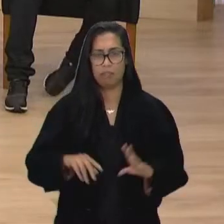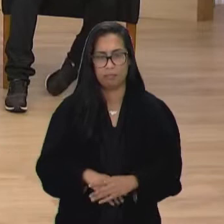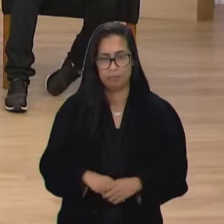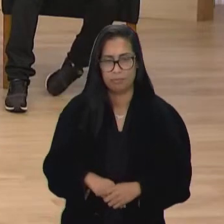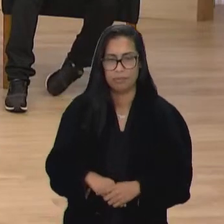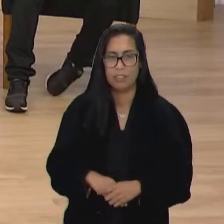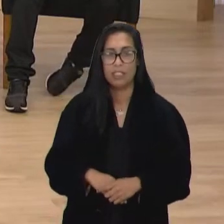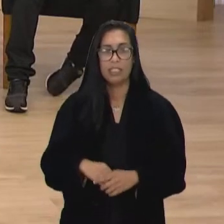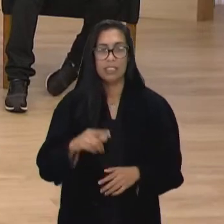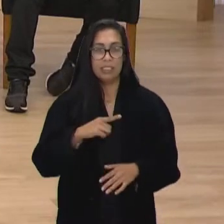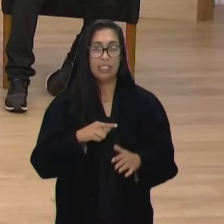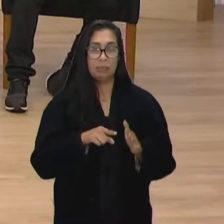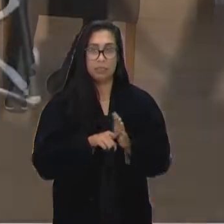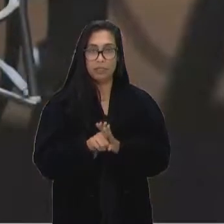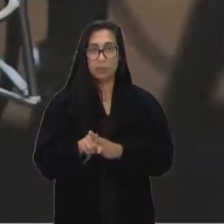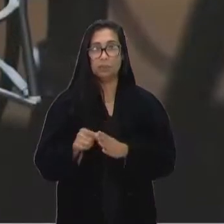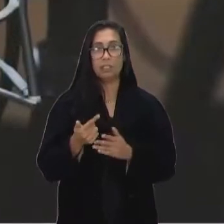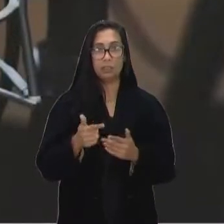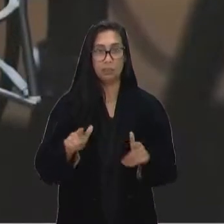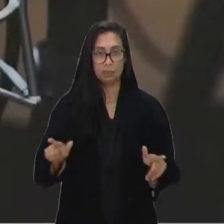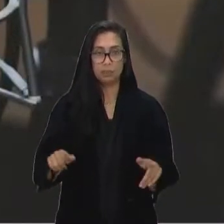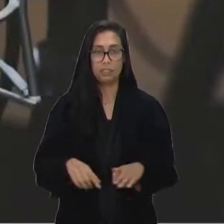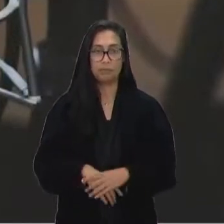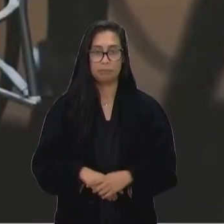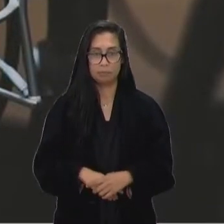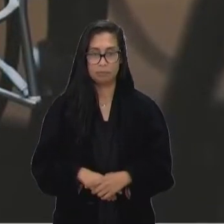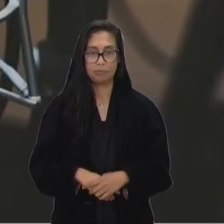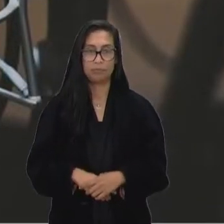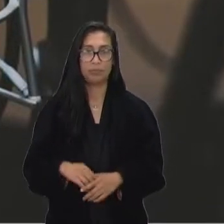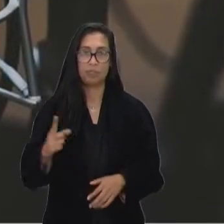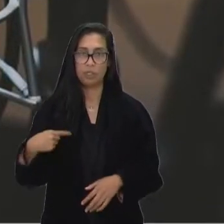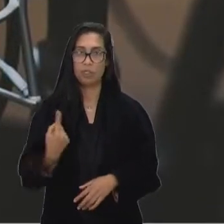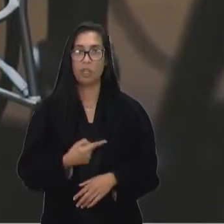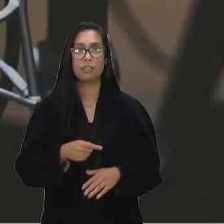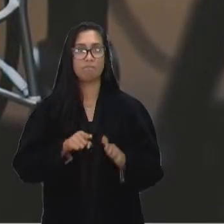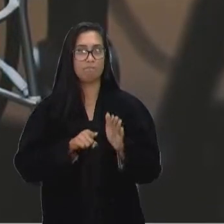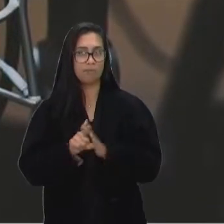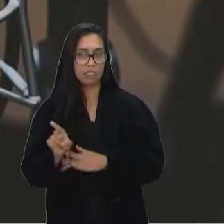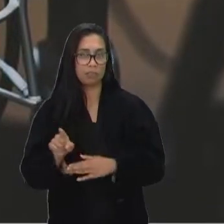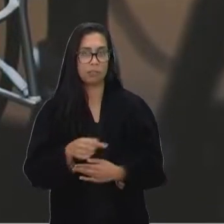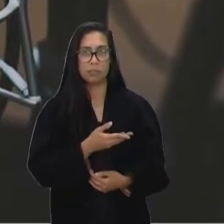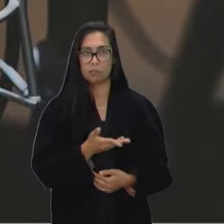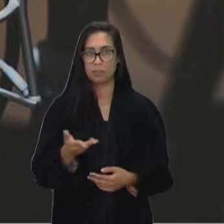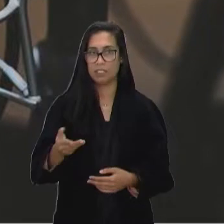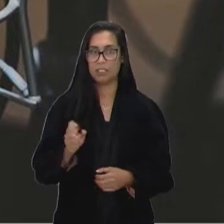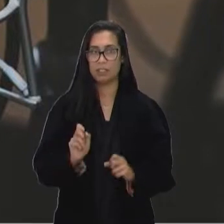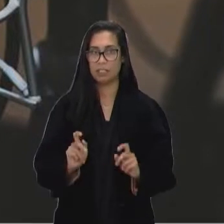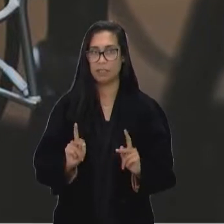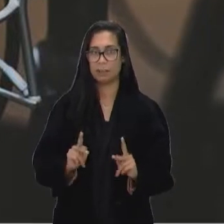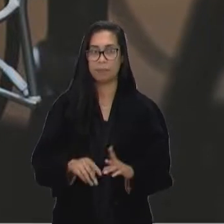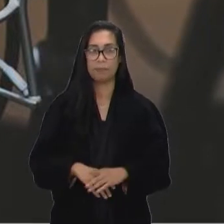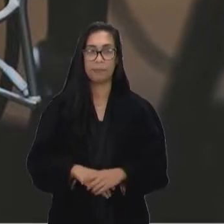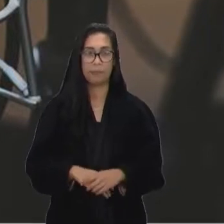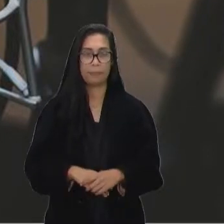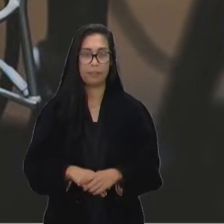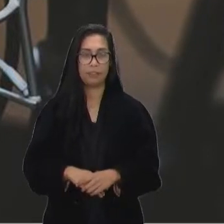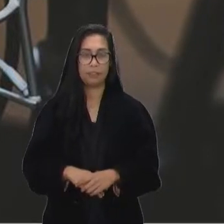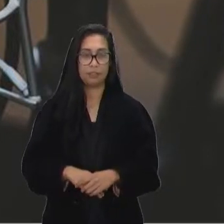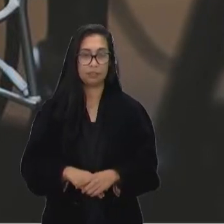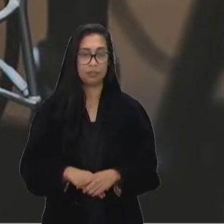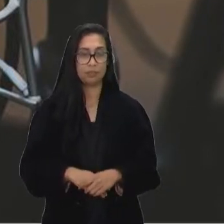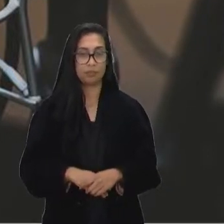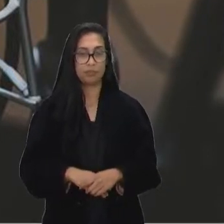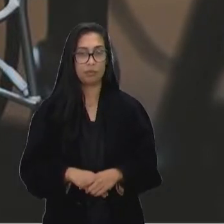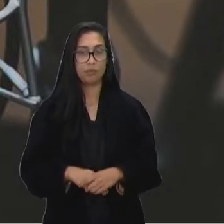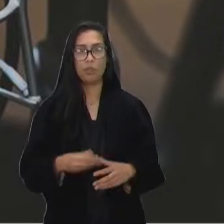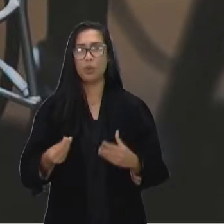tem outra pergunta, vamos colocar aí na tela para vocês, mas a gente vai ficar fazendo aqui um bate-bola, tá? Então, a gente tem aí, ó, como